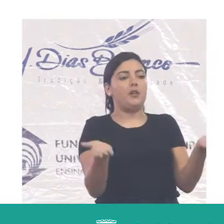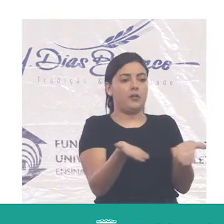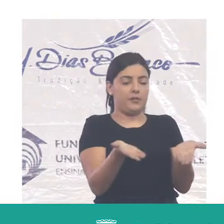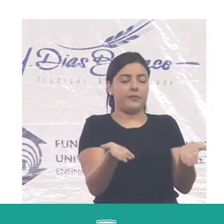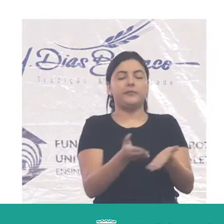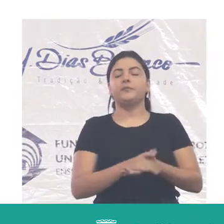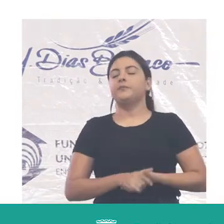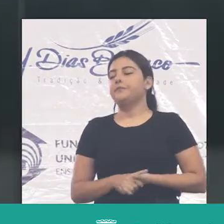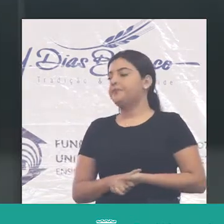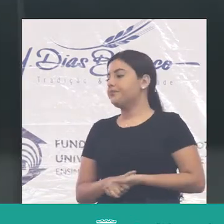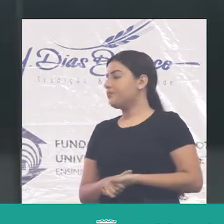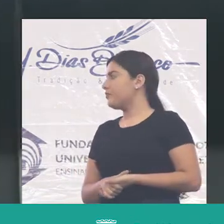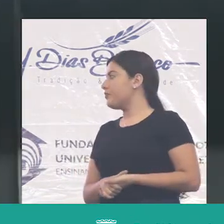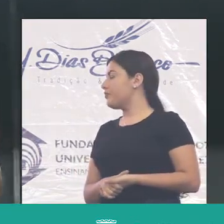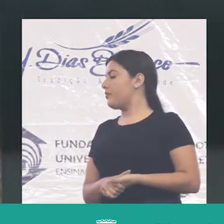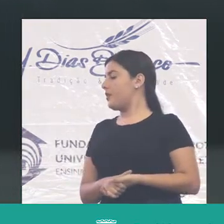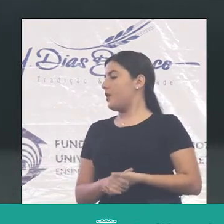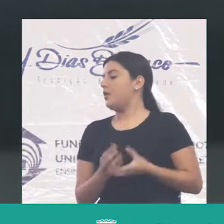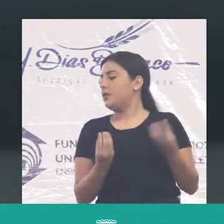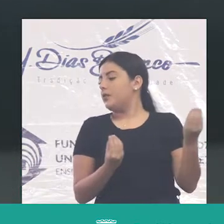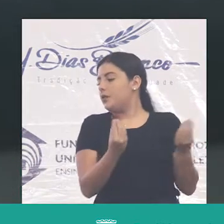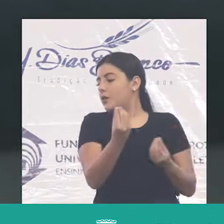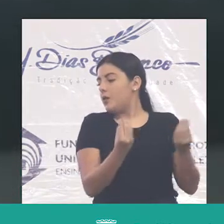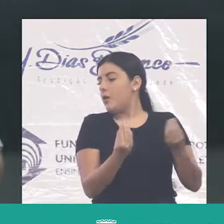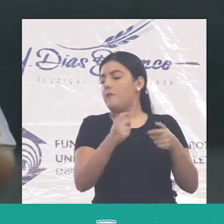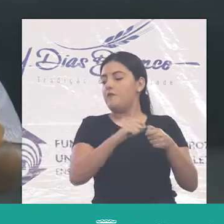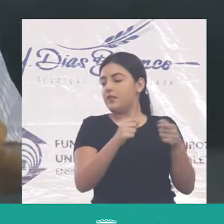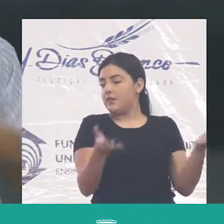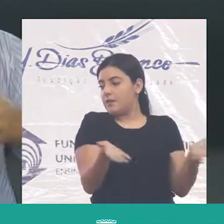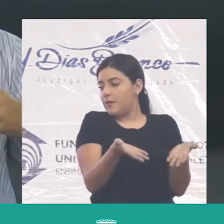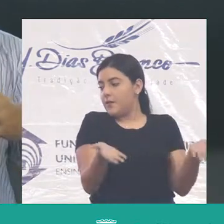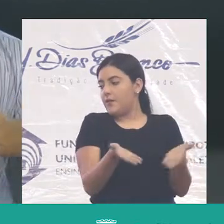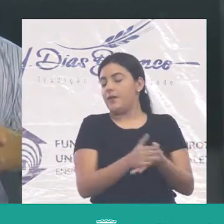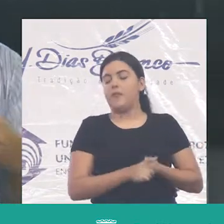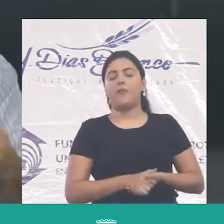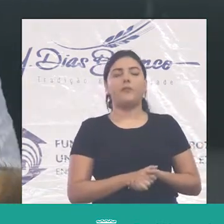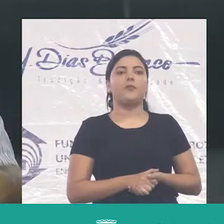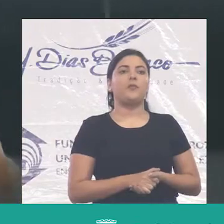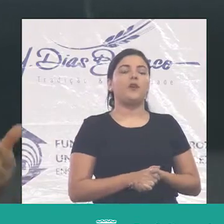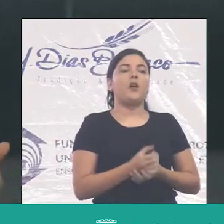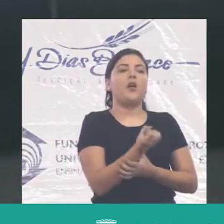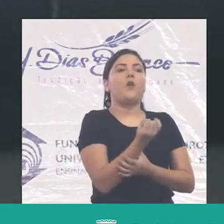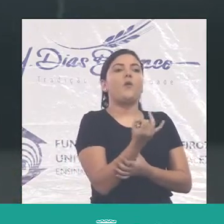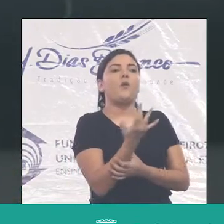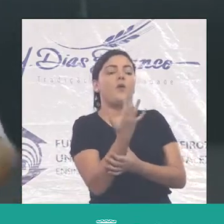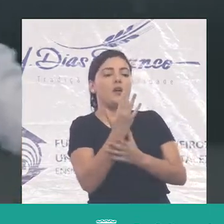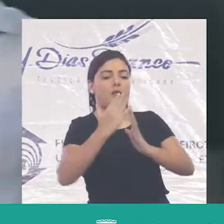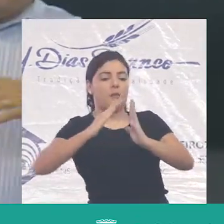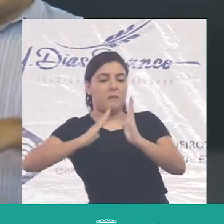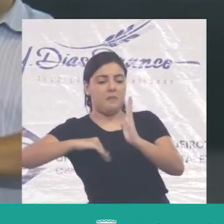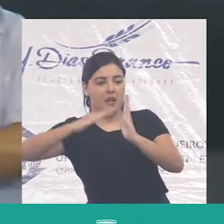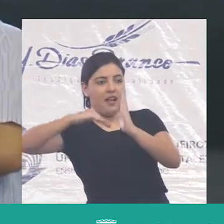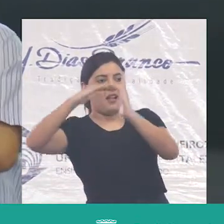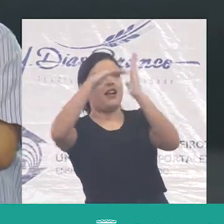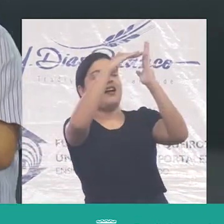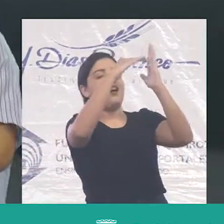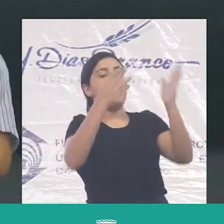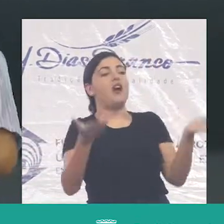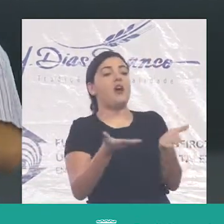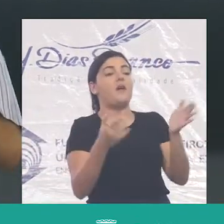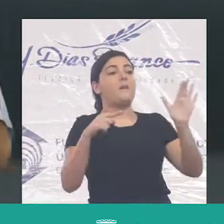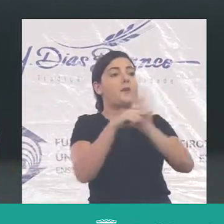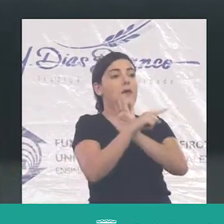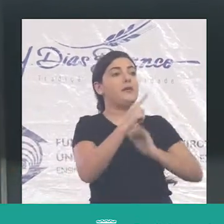aí. Professor, e como é que eu vou fazer então? Para saber quanto de tinta eu vou usar? Como eu disse aí na